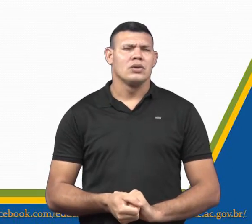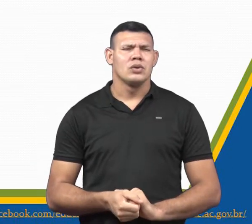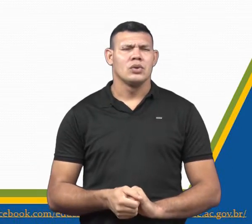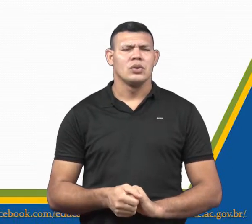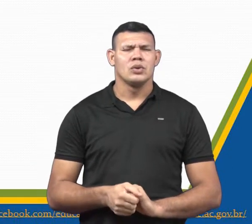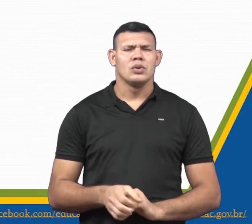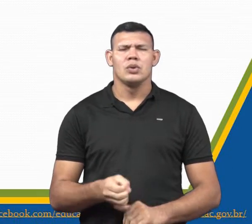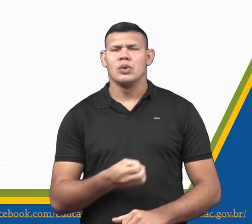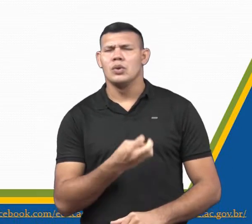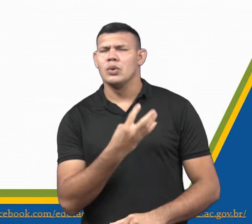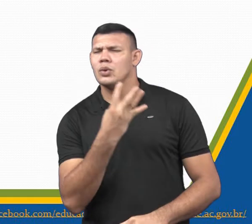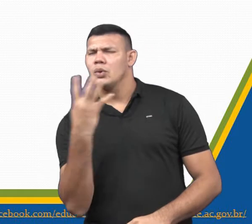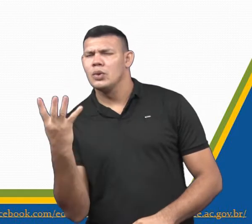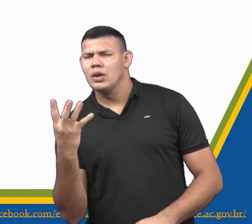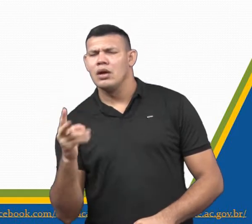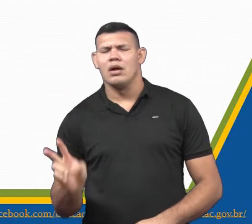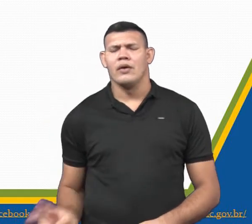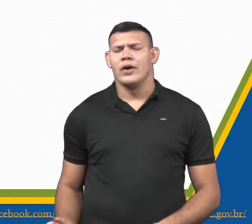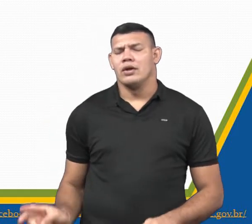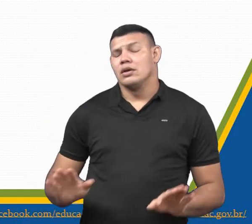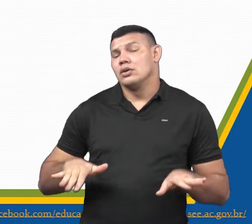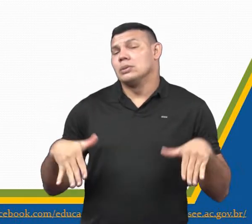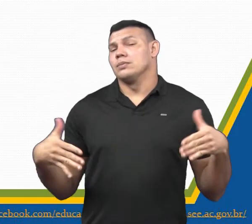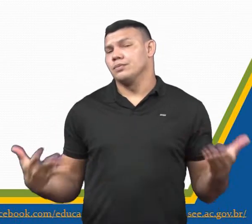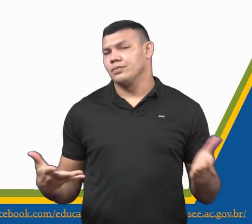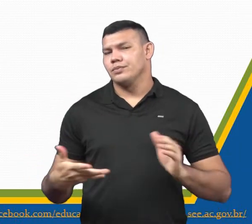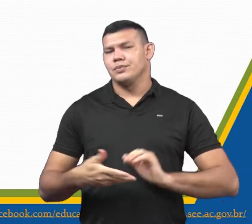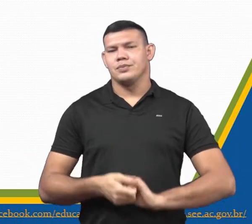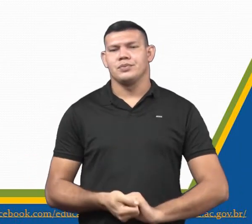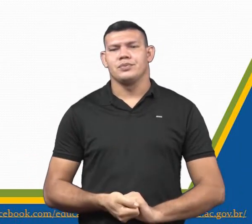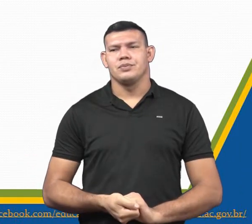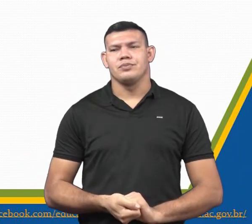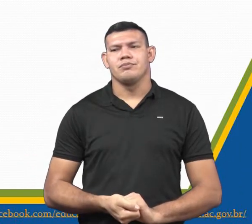que esse número representa, que esse algarismo representa?